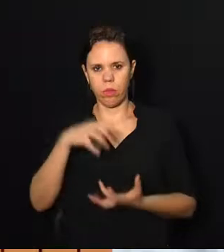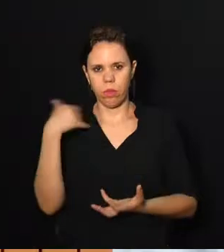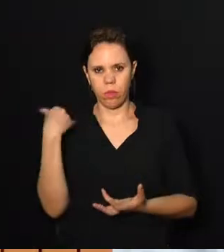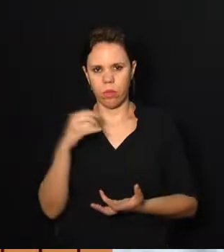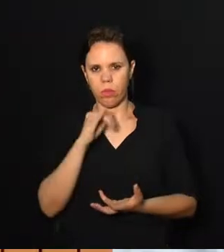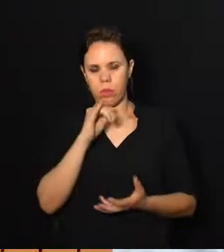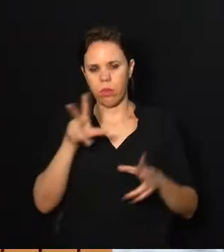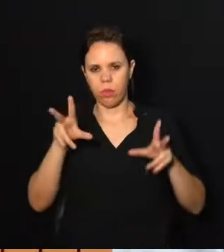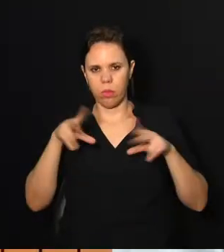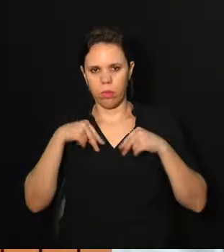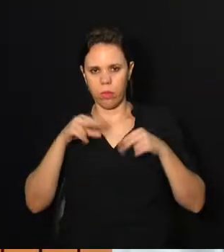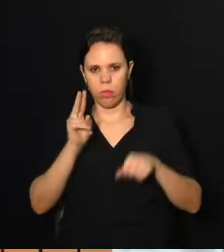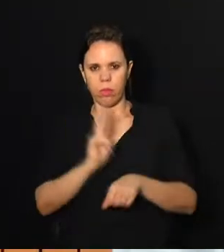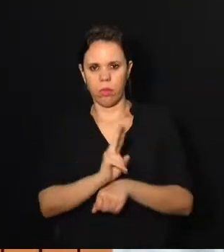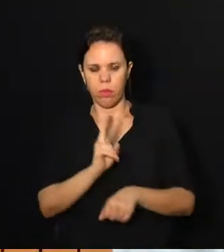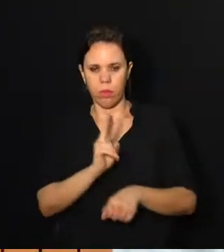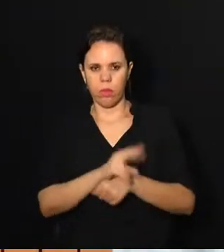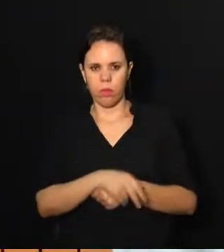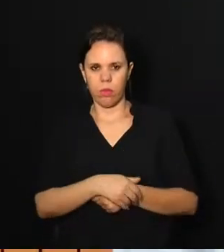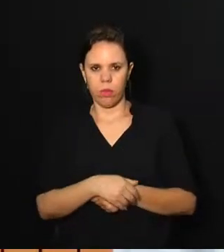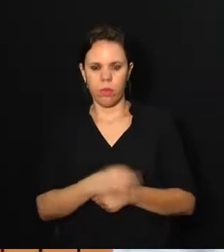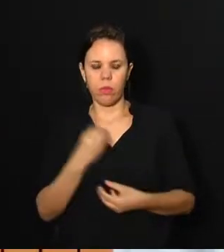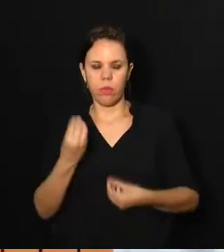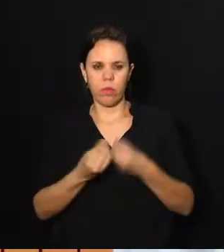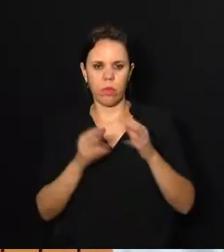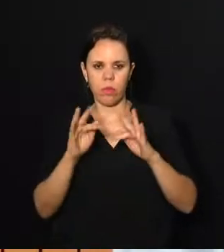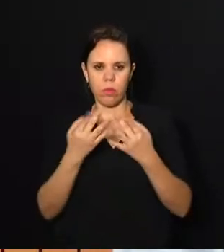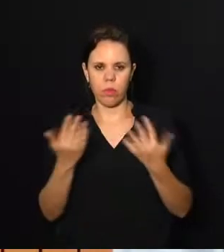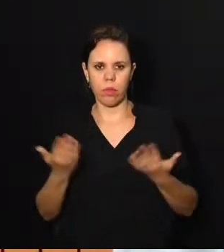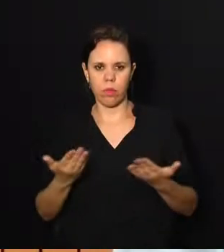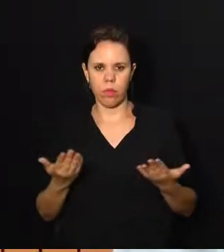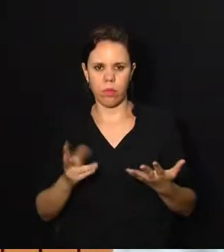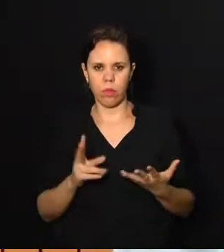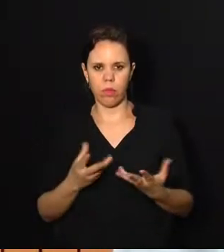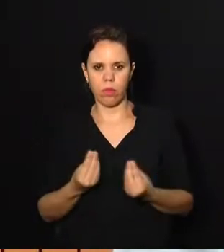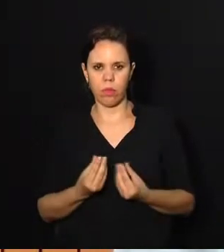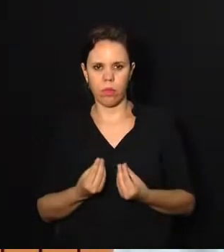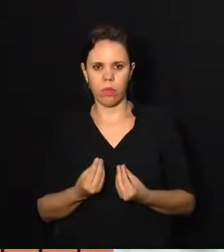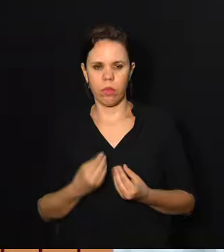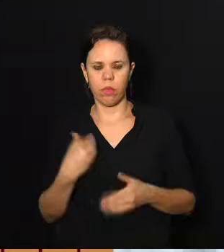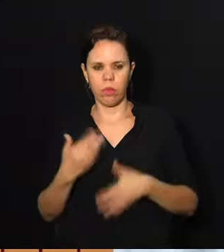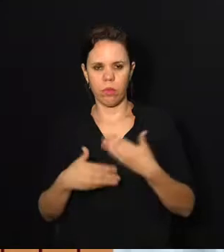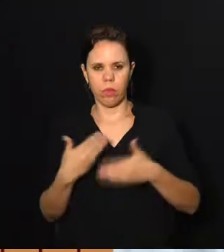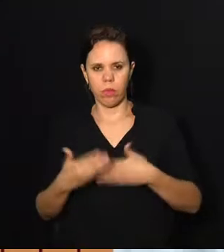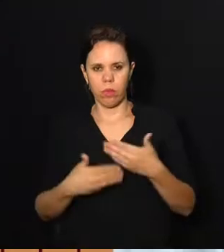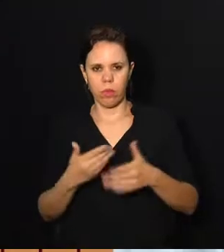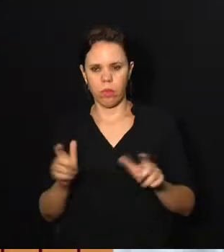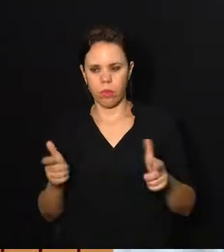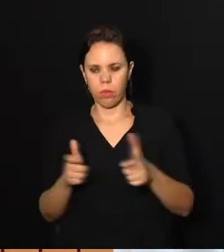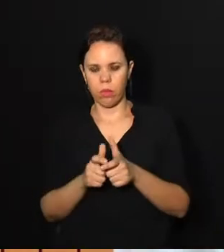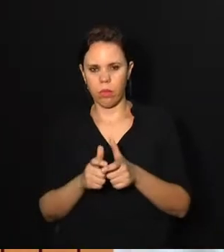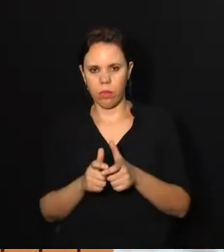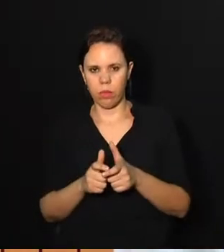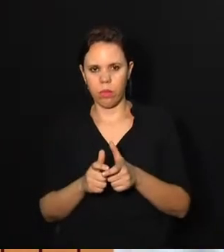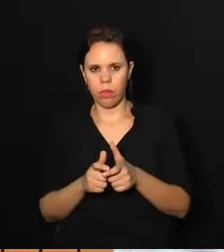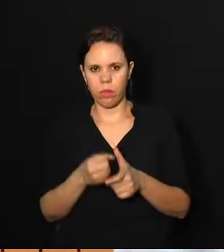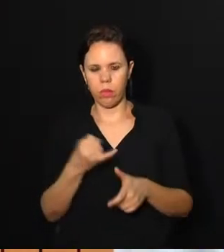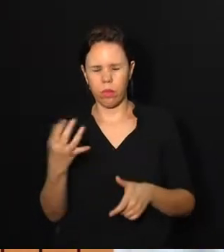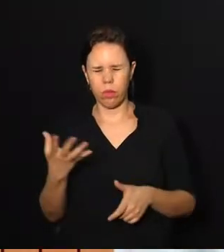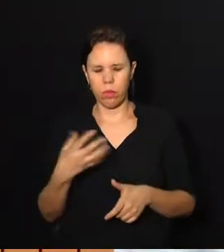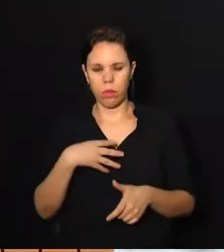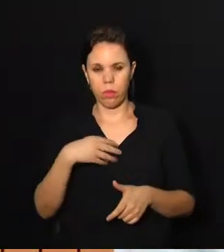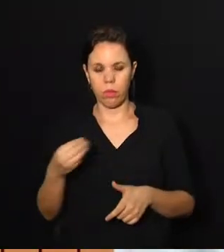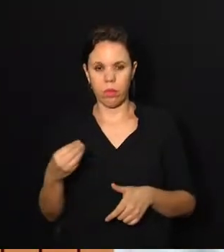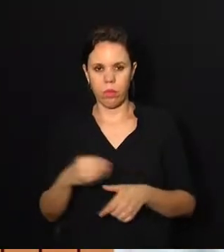merece cautelas, né? E como a família hoje, né, já foi dito aqui, cada vez ela é menor, o número de filhos são